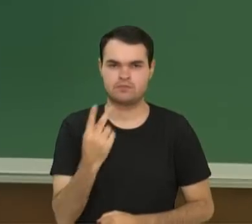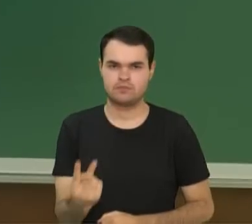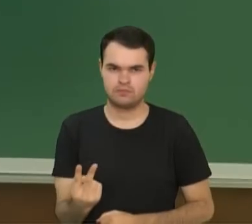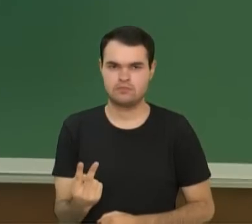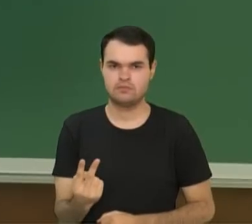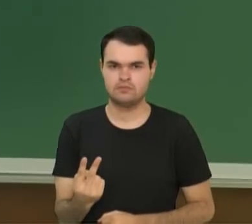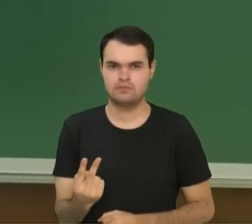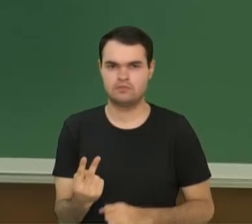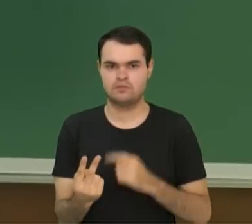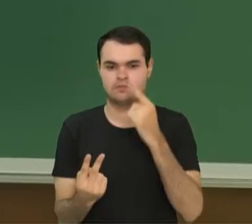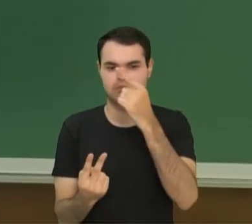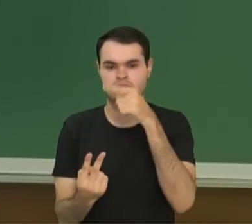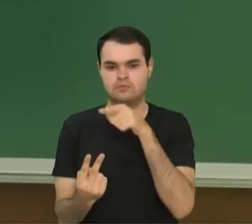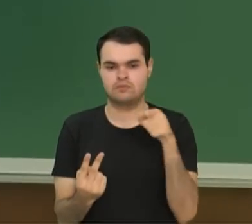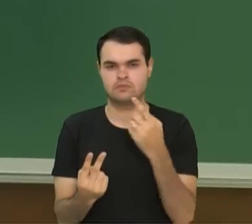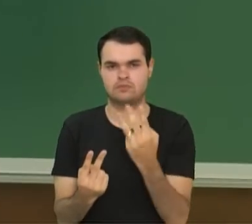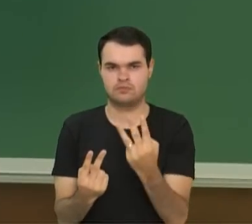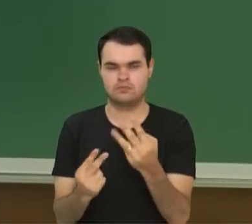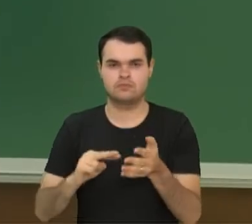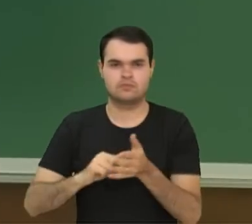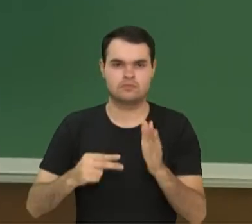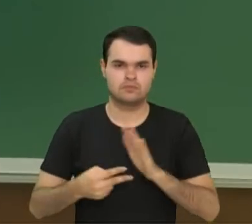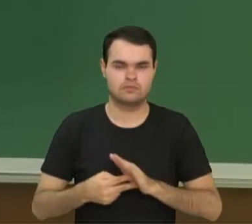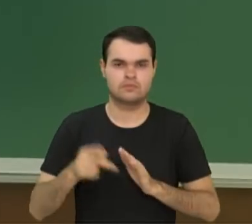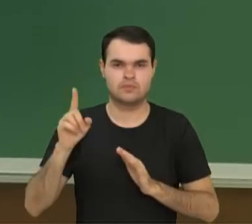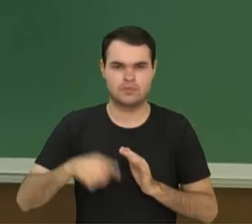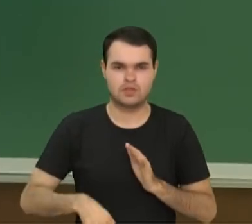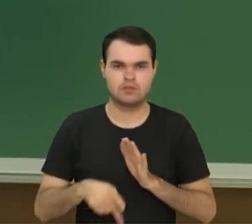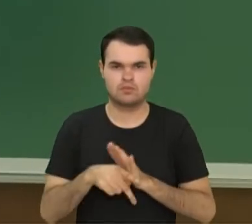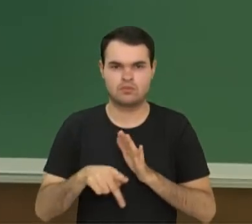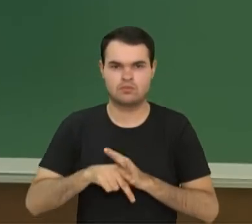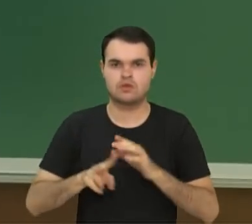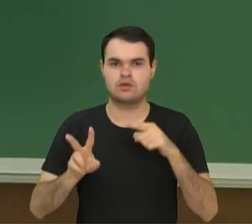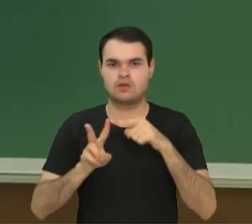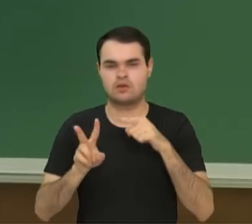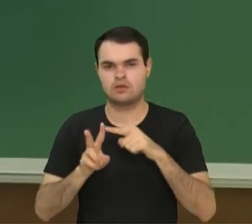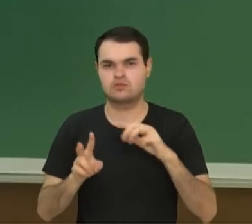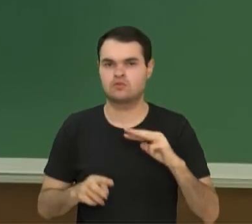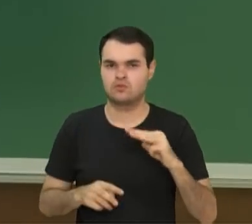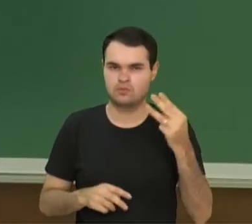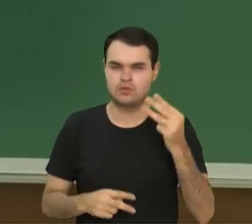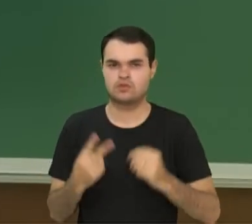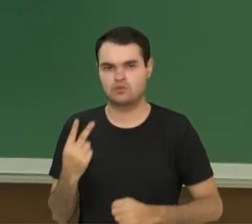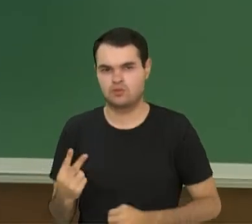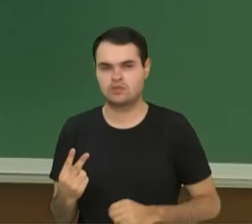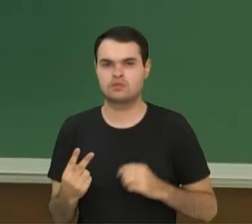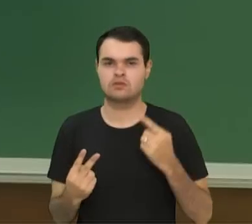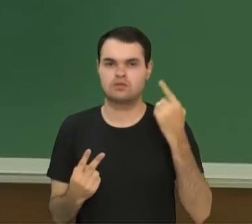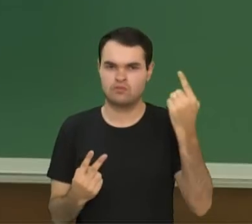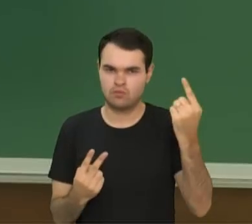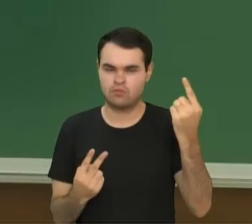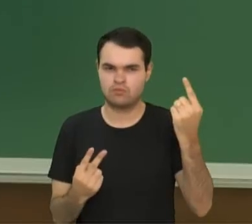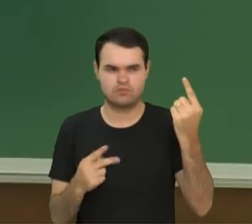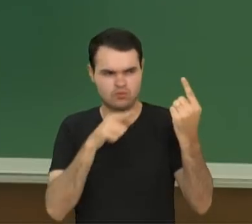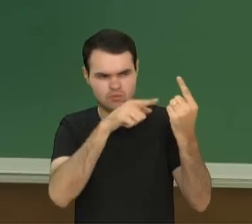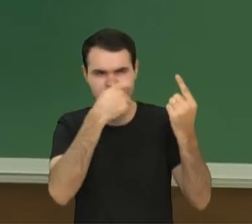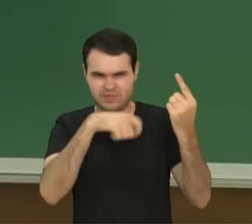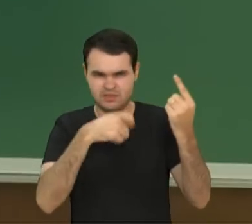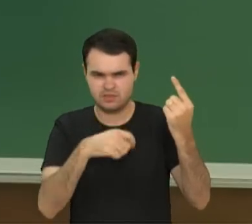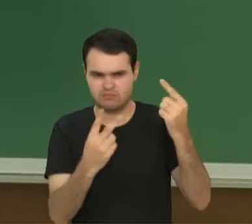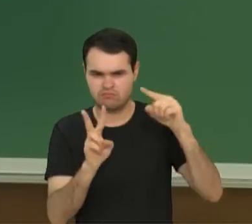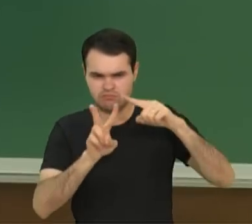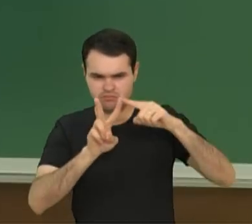2 elevado a 1/3, significa que é raiz cúbica de 2 elevado a 1. Esse 1 precisa estar